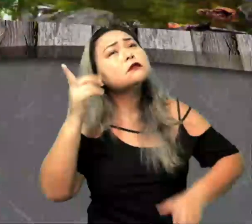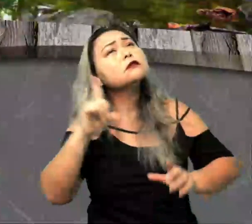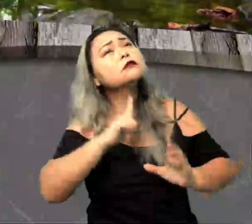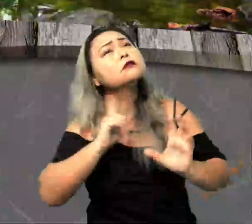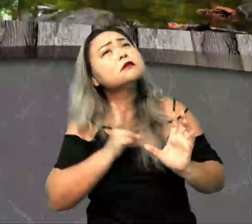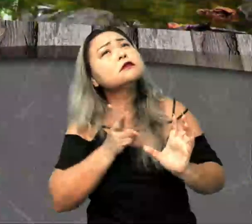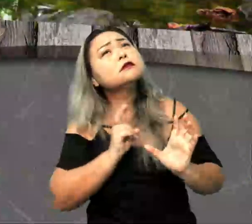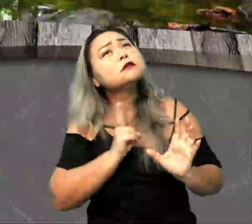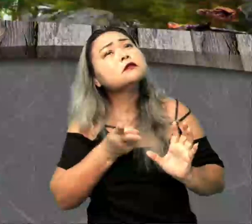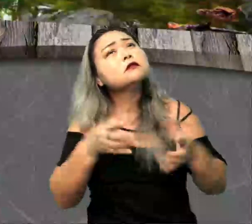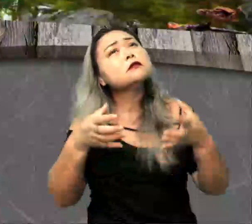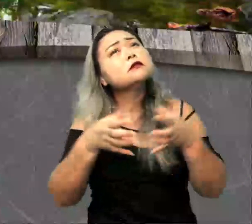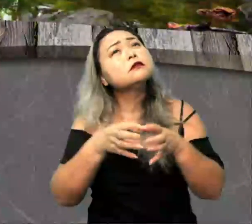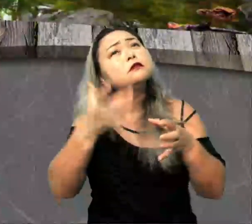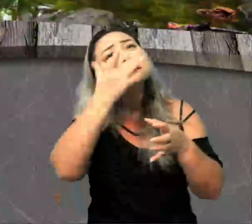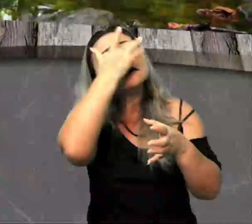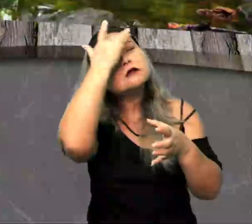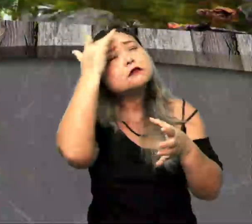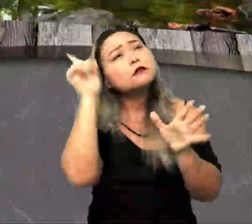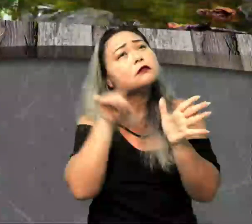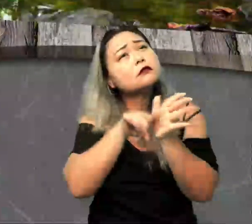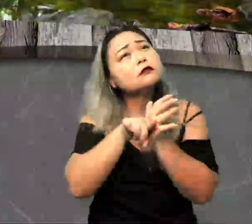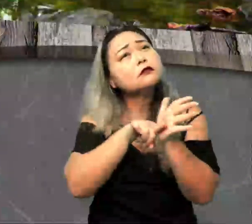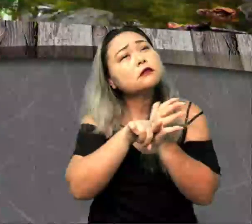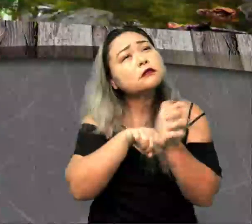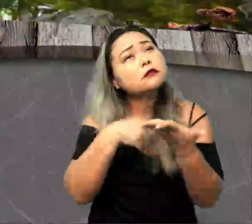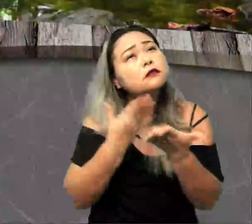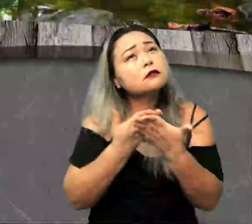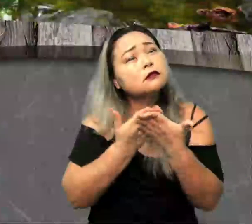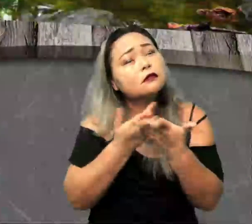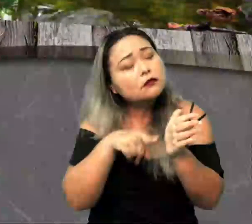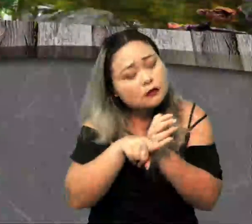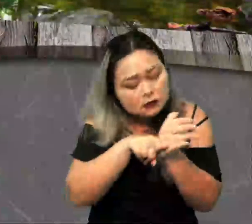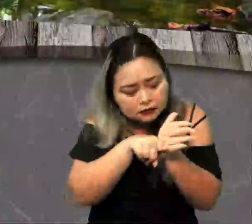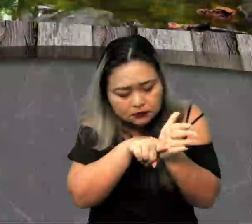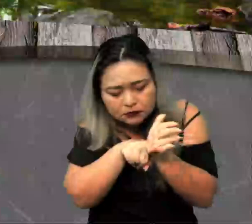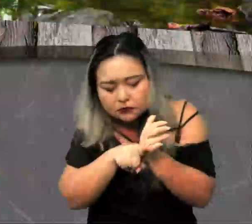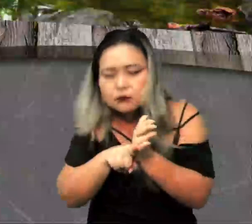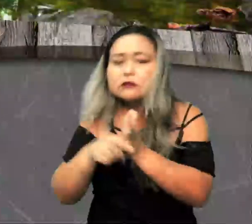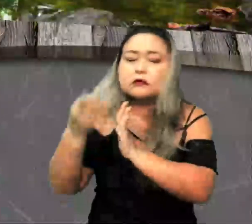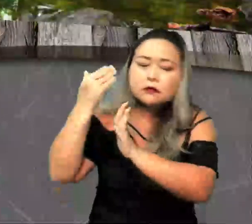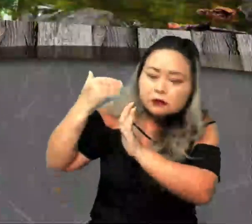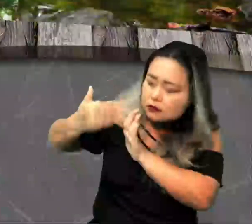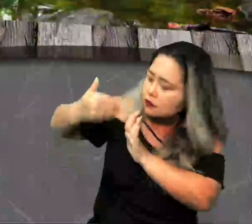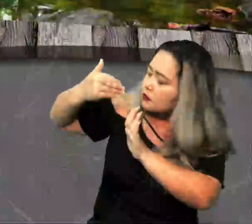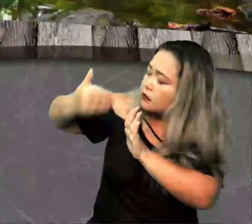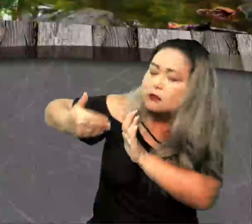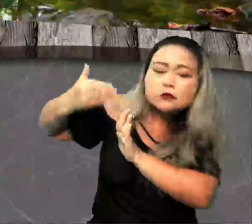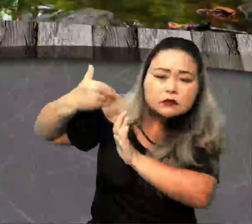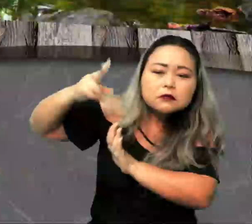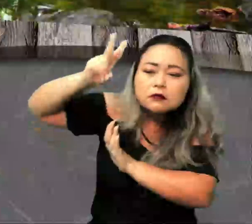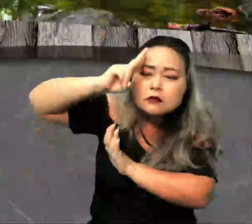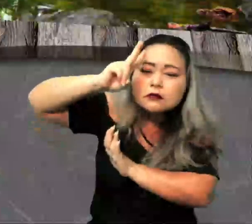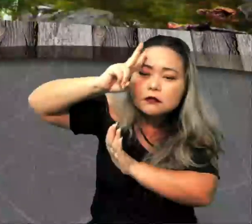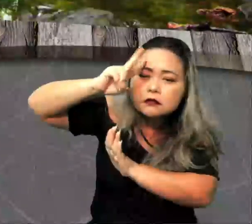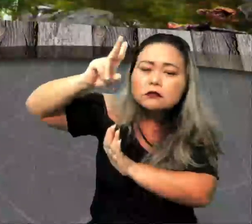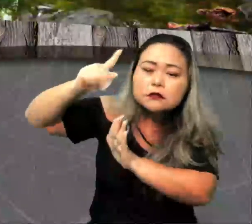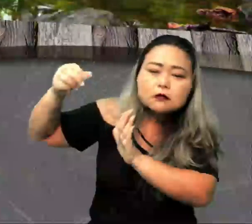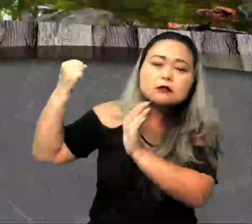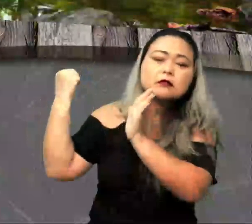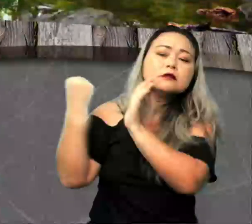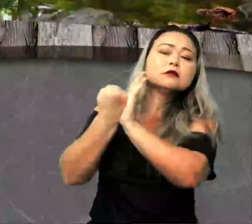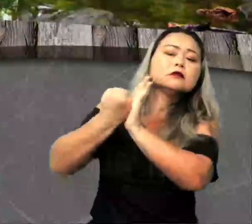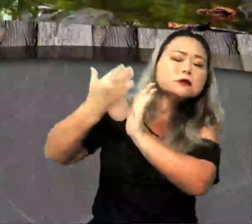de pessoas, né, pesquisadores, estudiosos de suas épocas, marcando os seus períodos, que vão